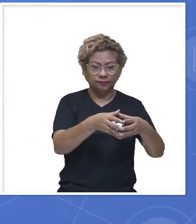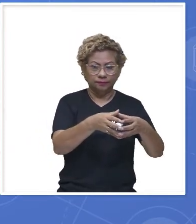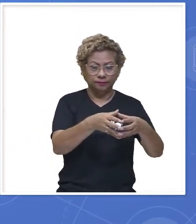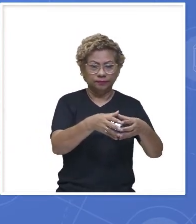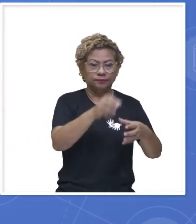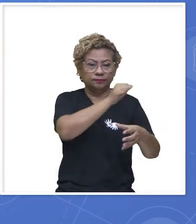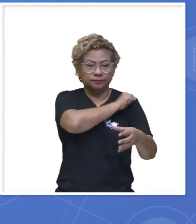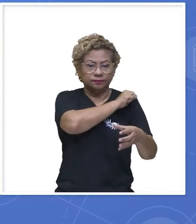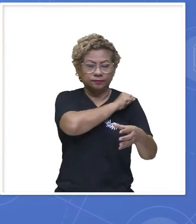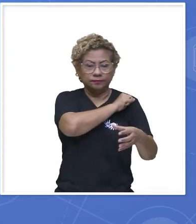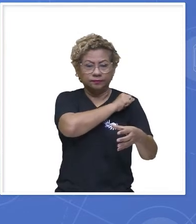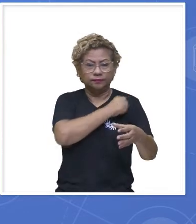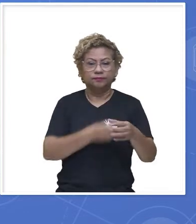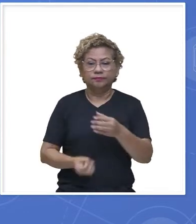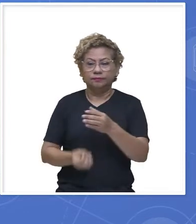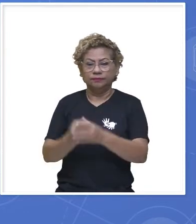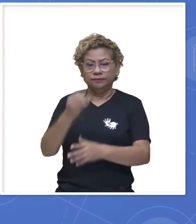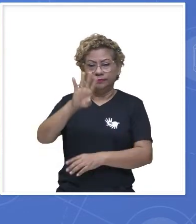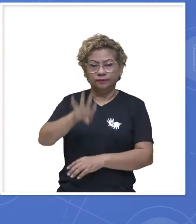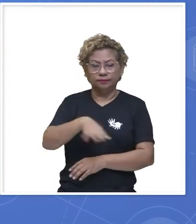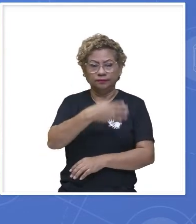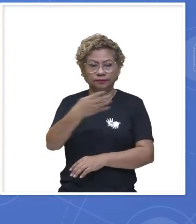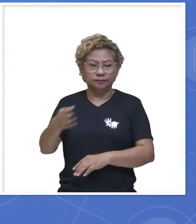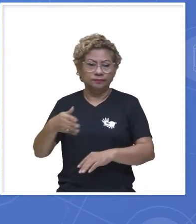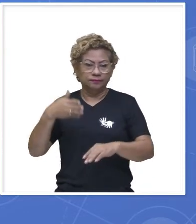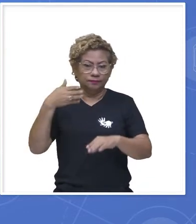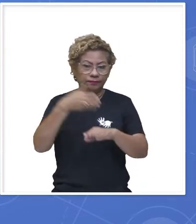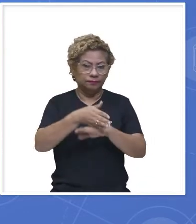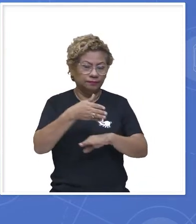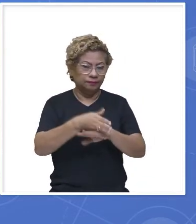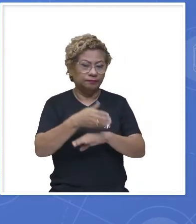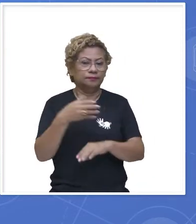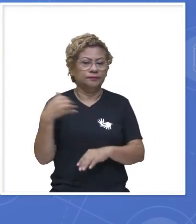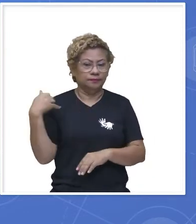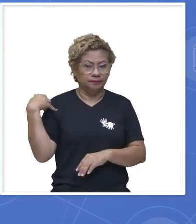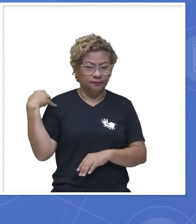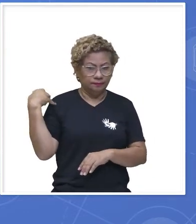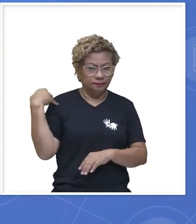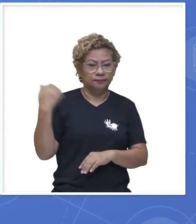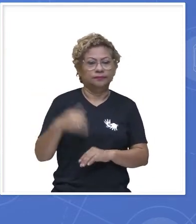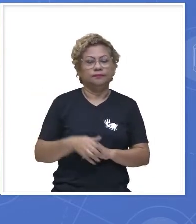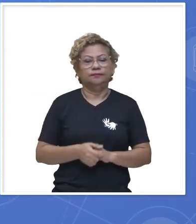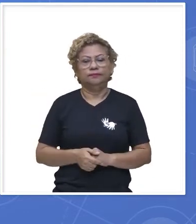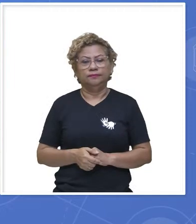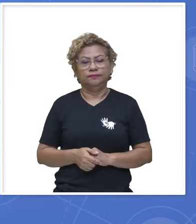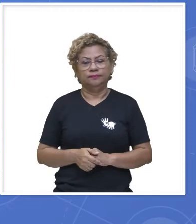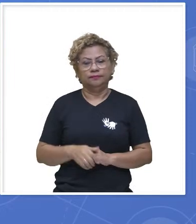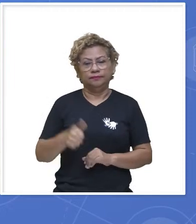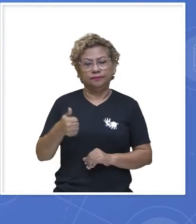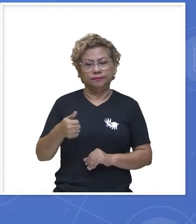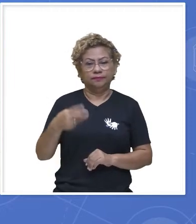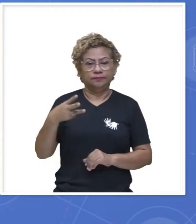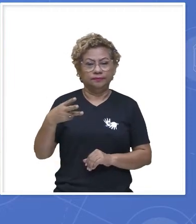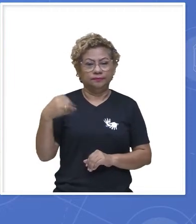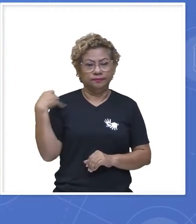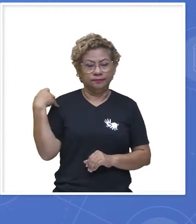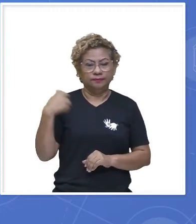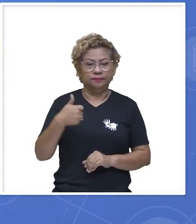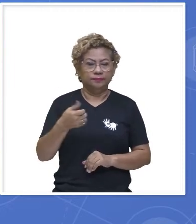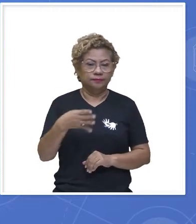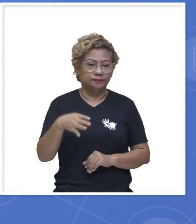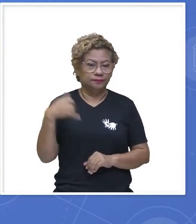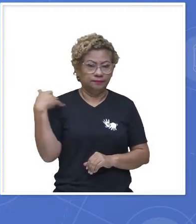de peso. Tá? Então, o peso ali, ele vai influenciar na hora da operação, na hora de tirar